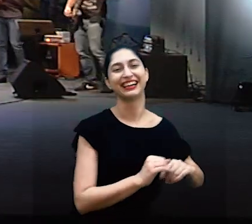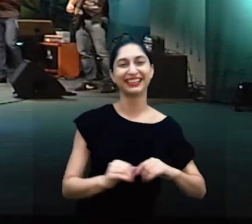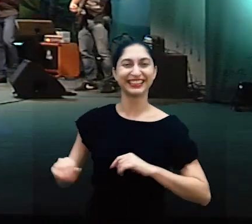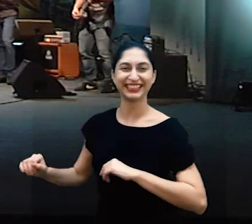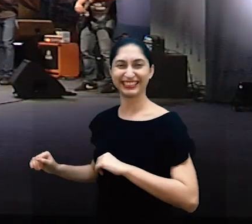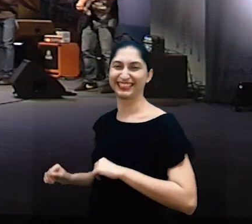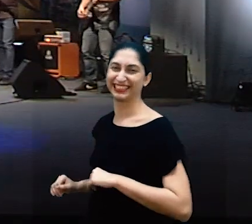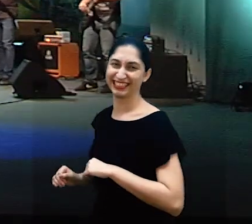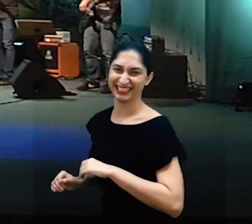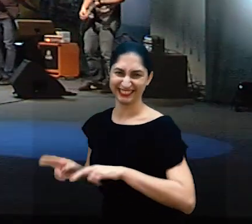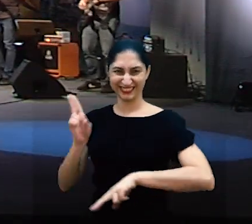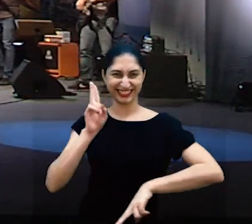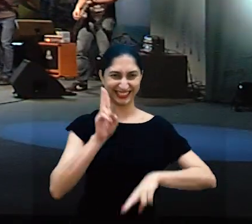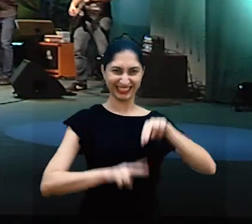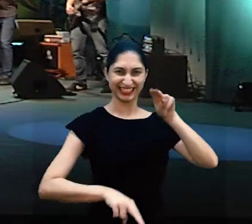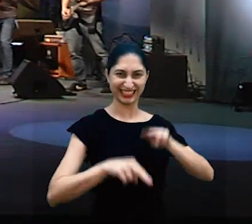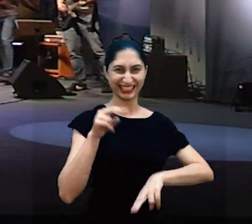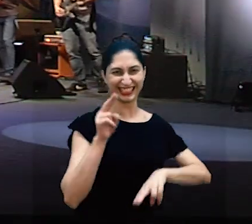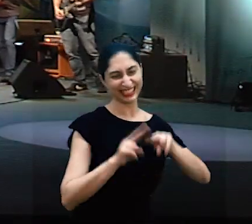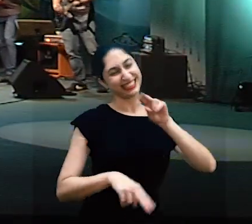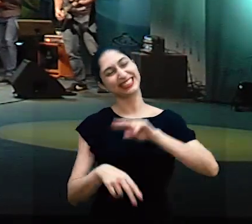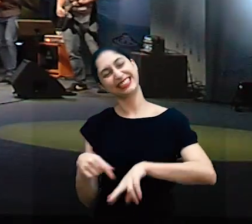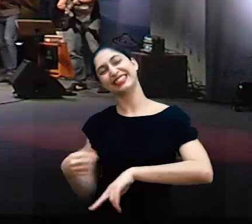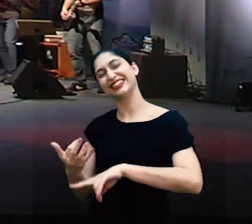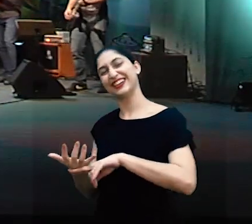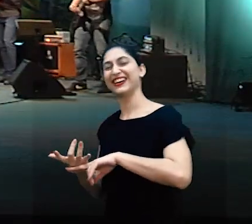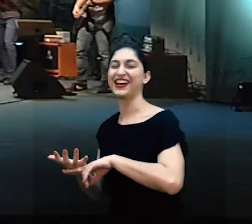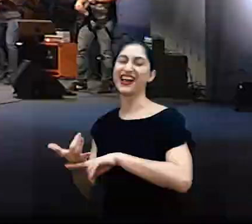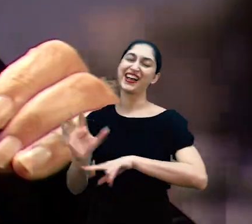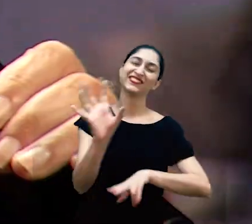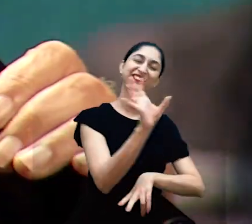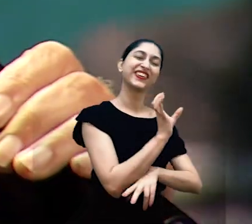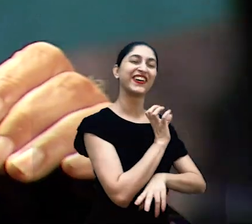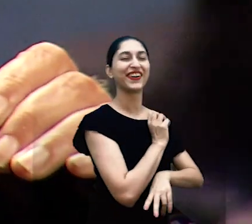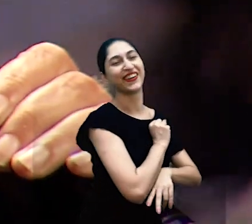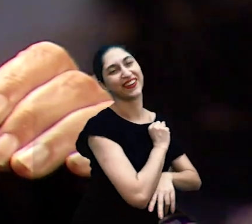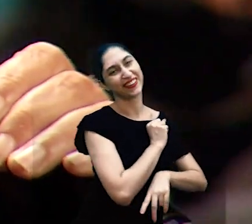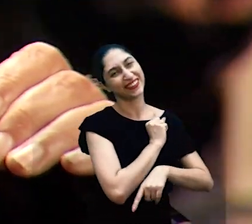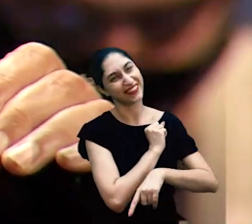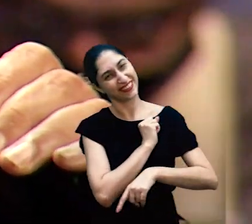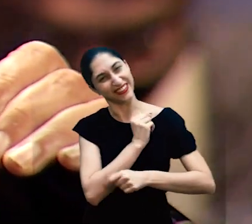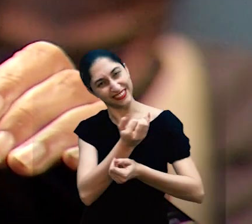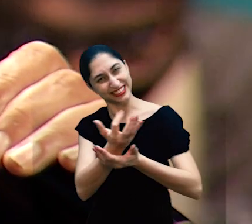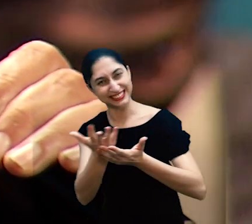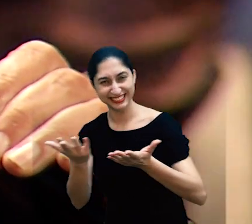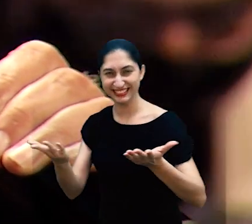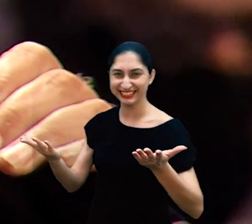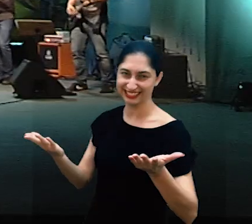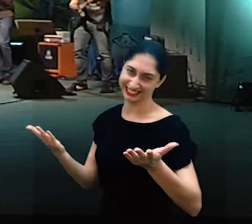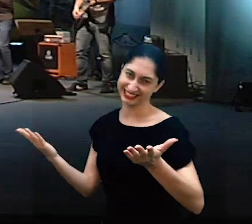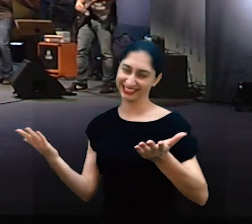Oh! Acenda a fogueira do amor no seu coração, meus coveirinhos.